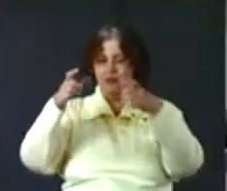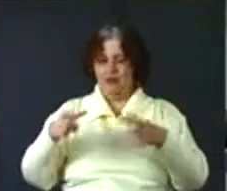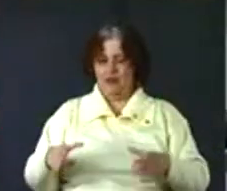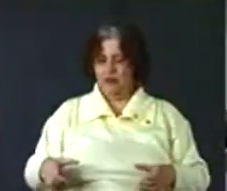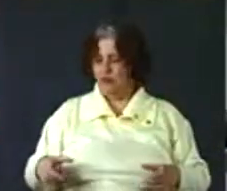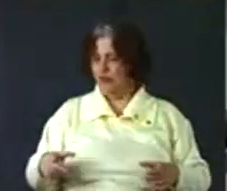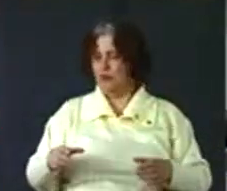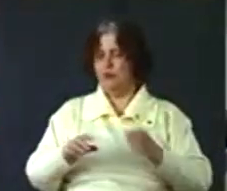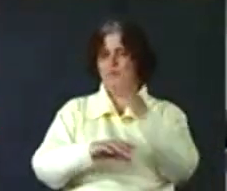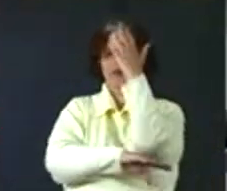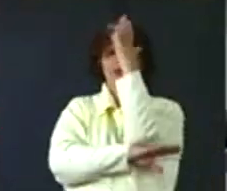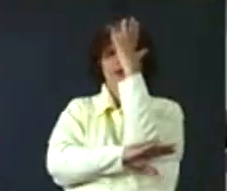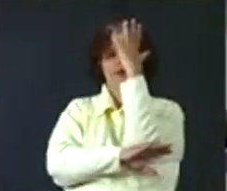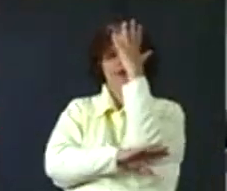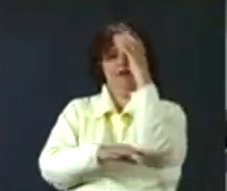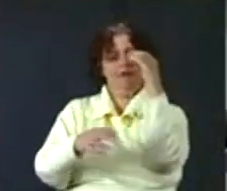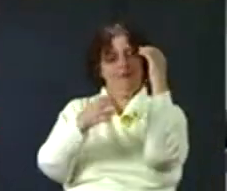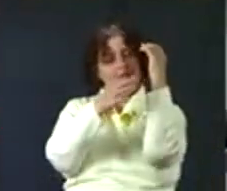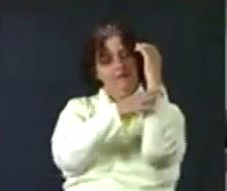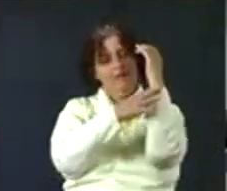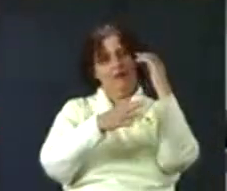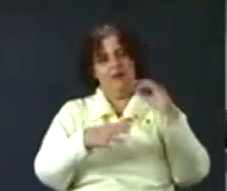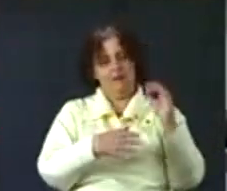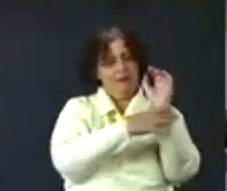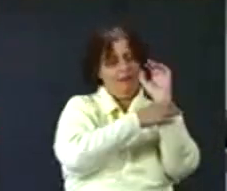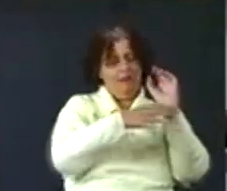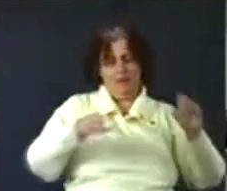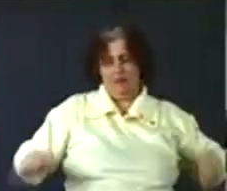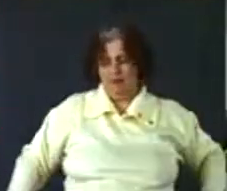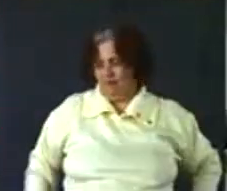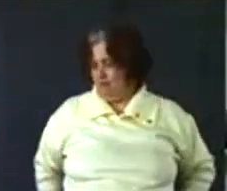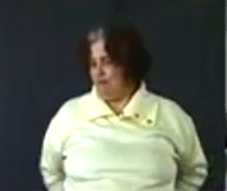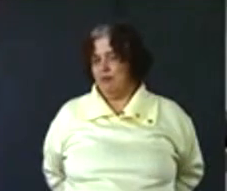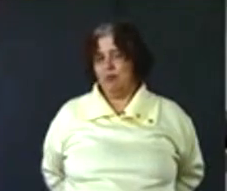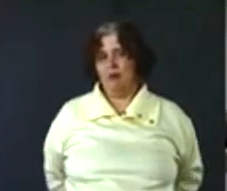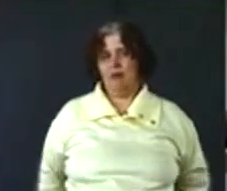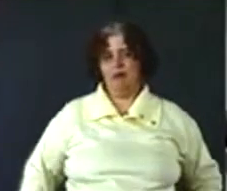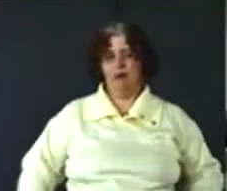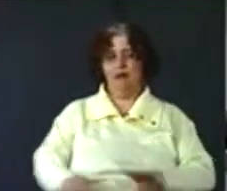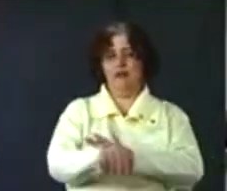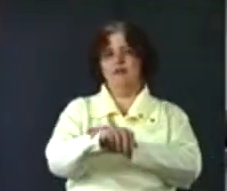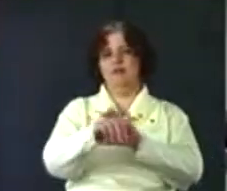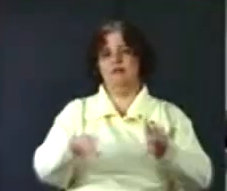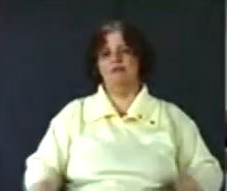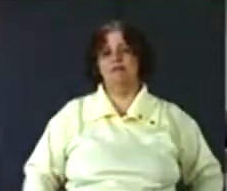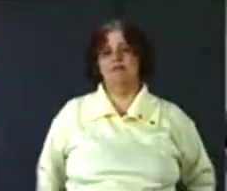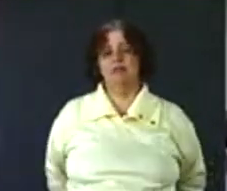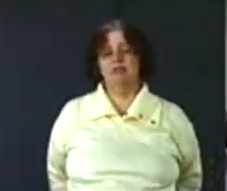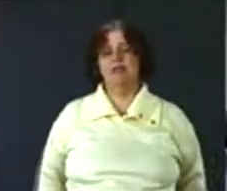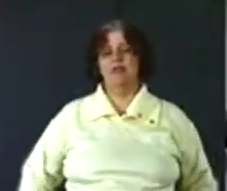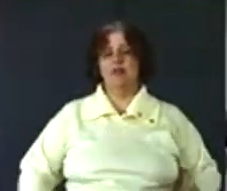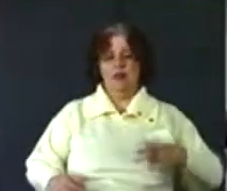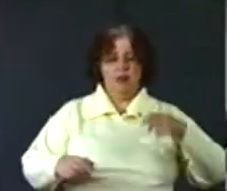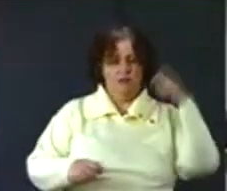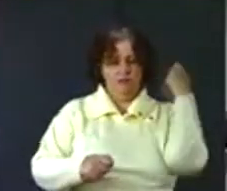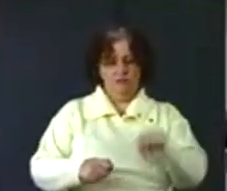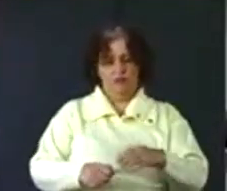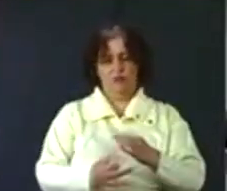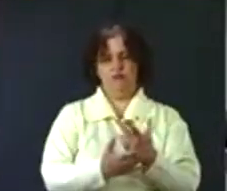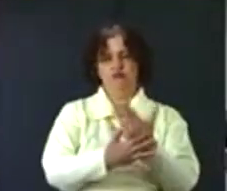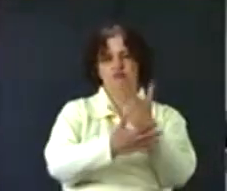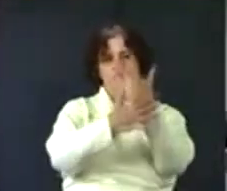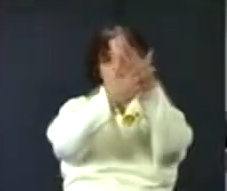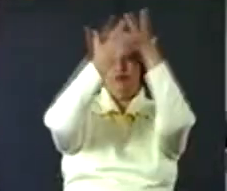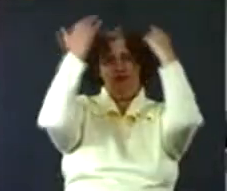dizia meio a chamas enquanto tinha vida ainda. Não neguem ao Senhor Jesus, sejam fiéis até a